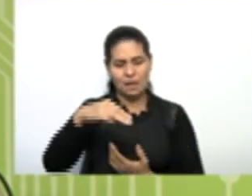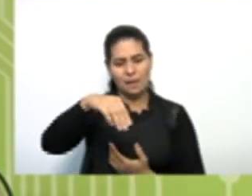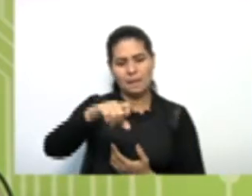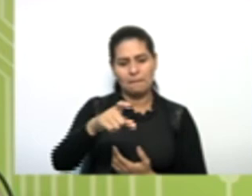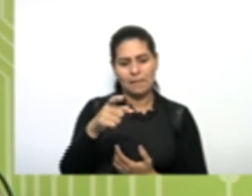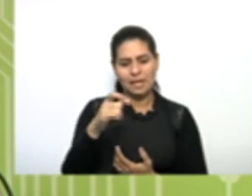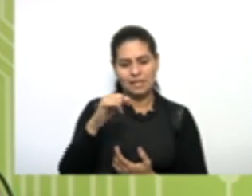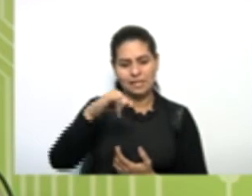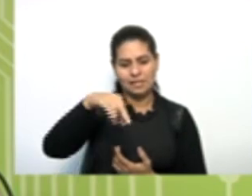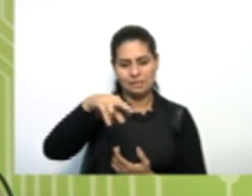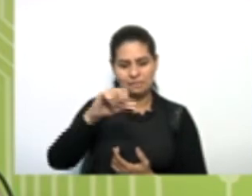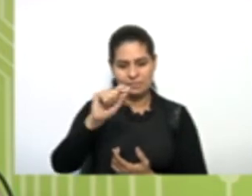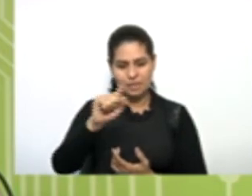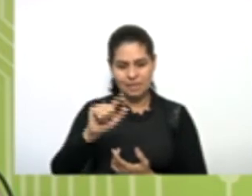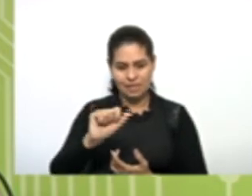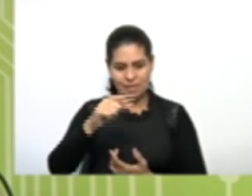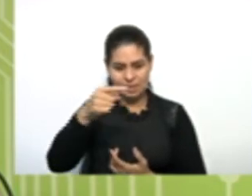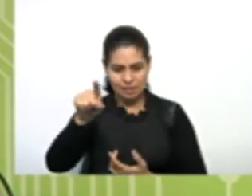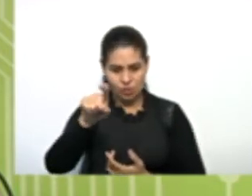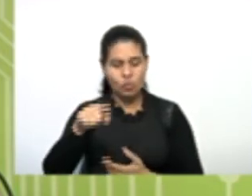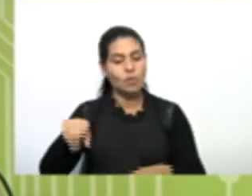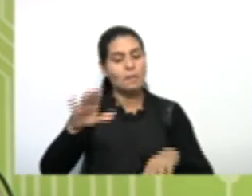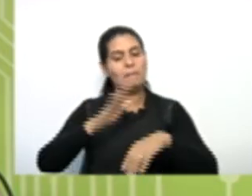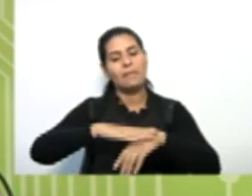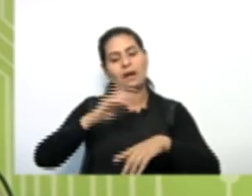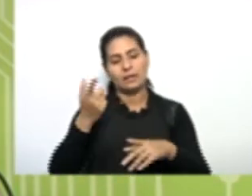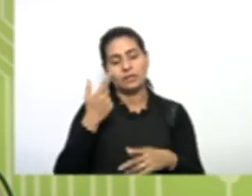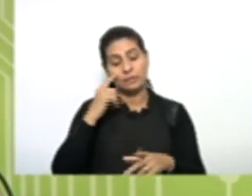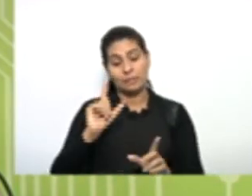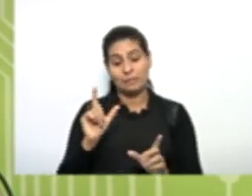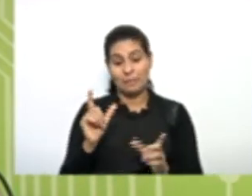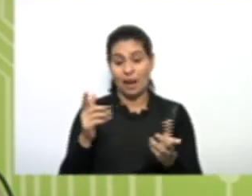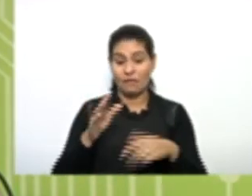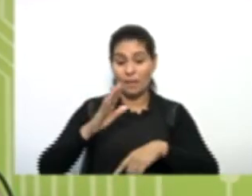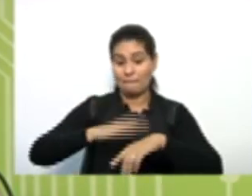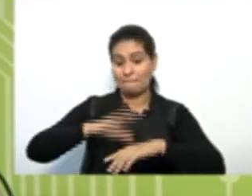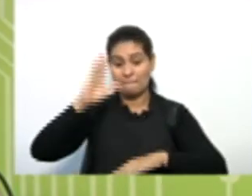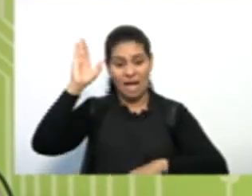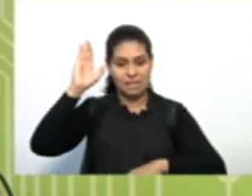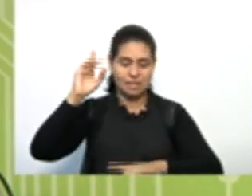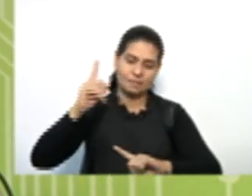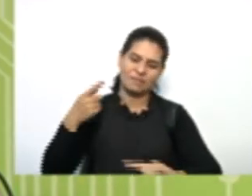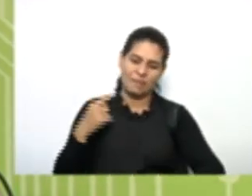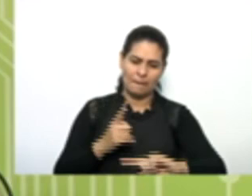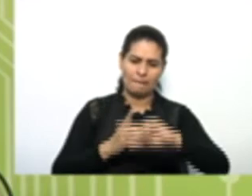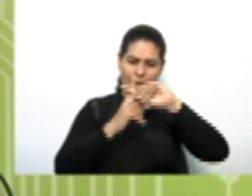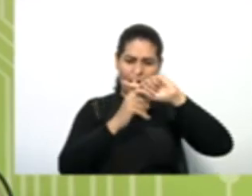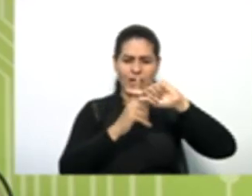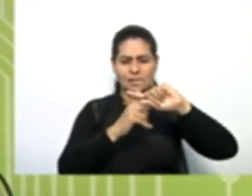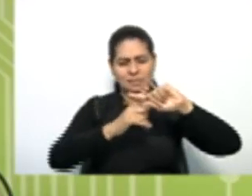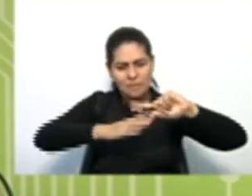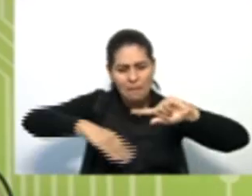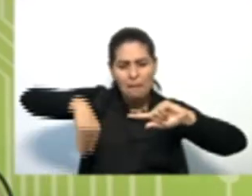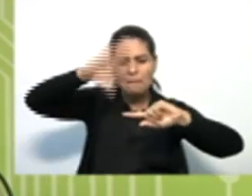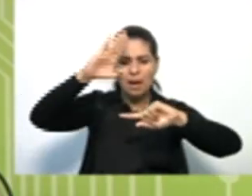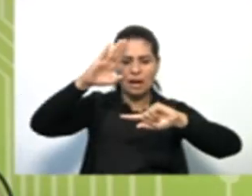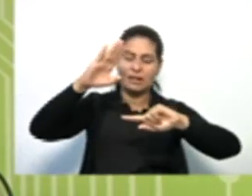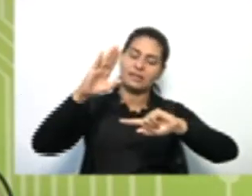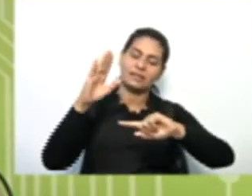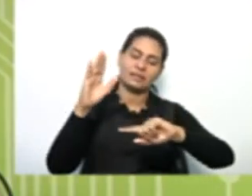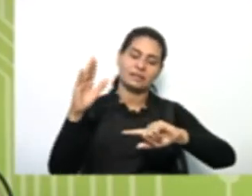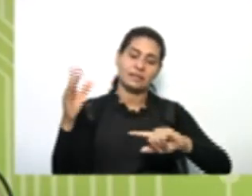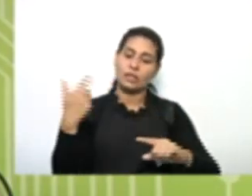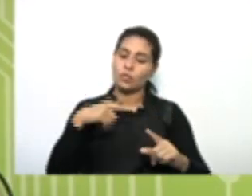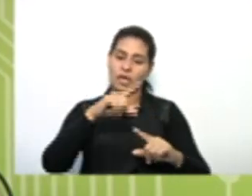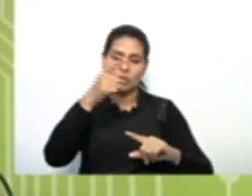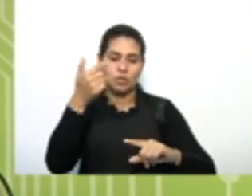da maximização dos lucros, mas a maximização é uma palavra que vem da palavra máximo, a ideia de elevar ao máximo, então, e